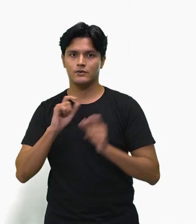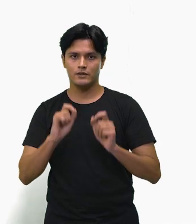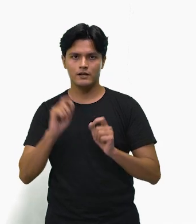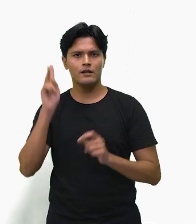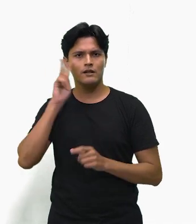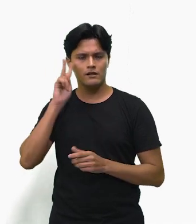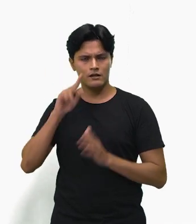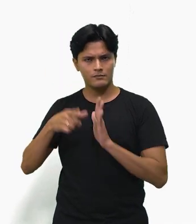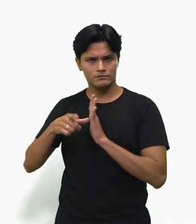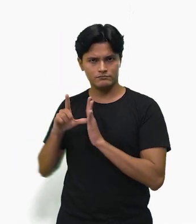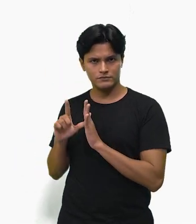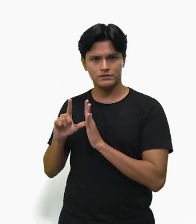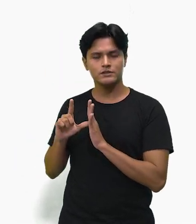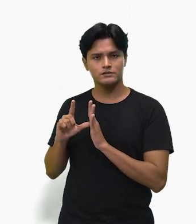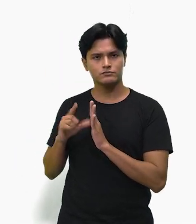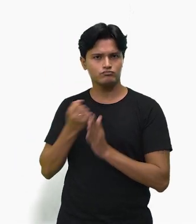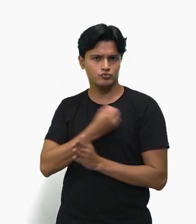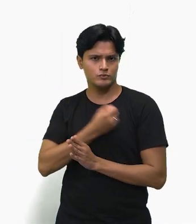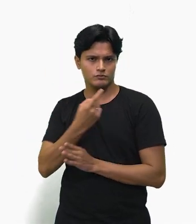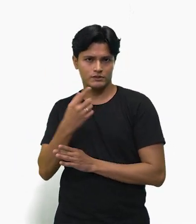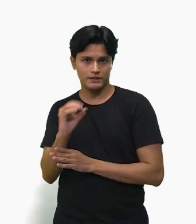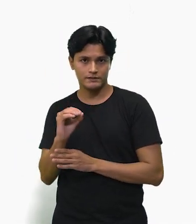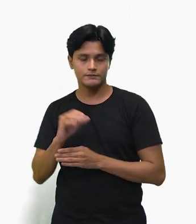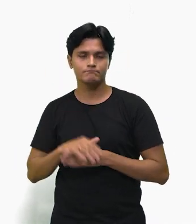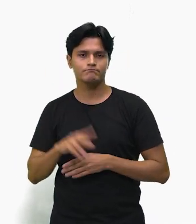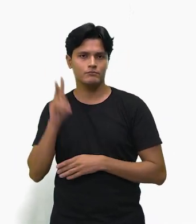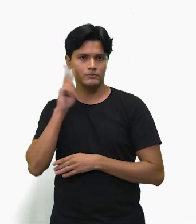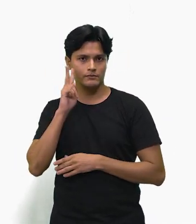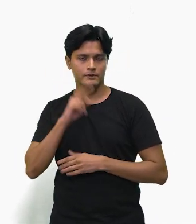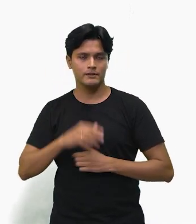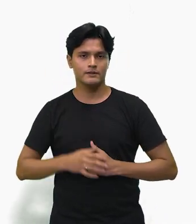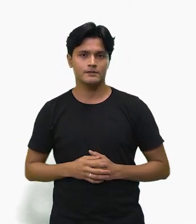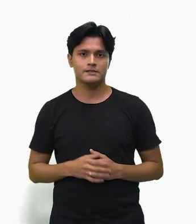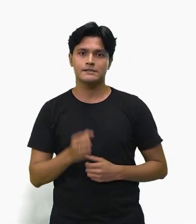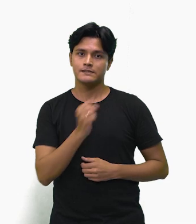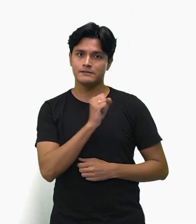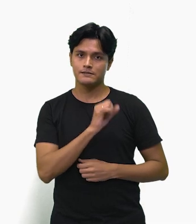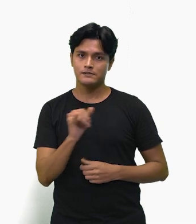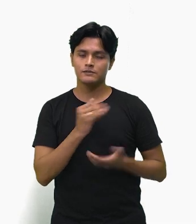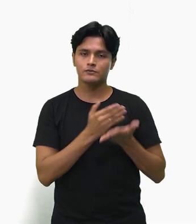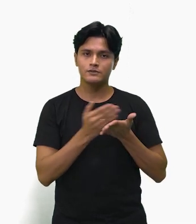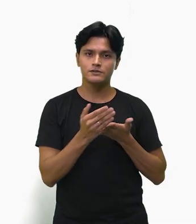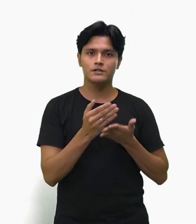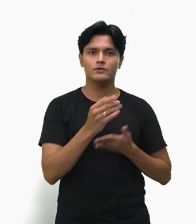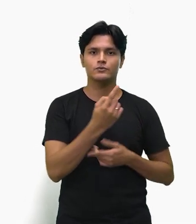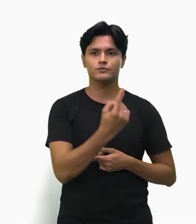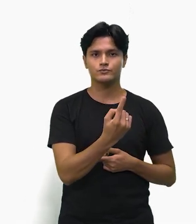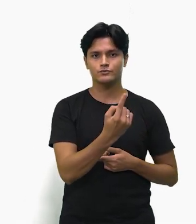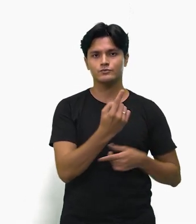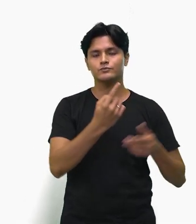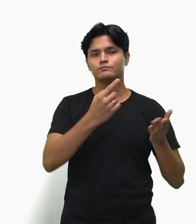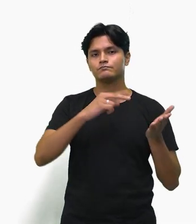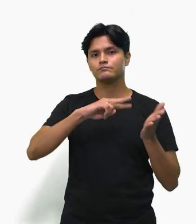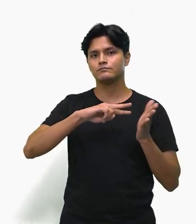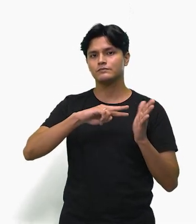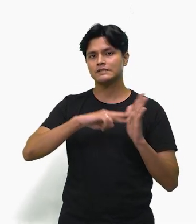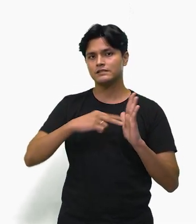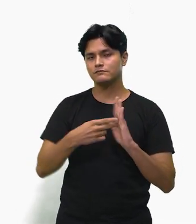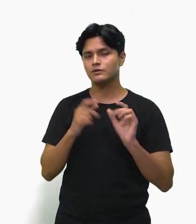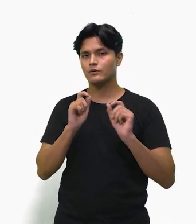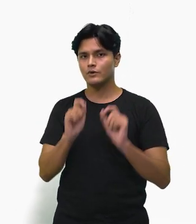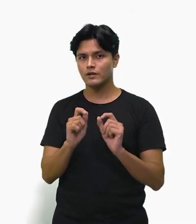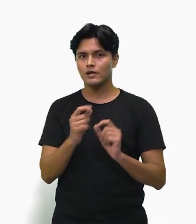gente fez ali no 10? Se eu comecei com 1, então significa que 1 vezes